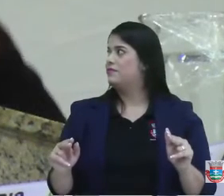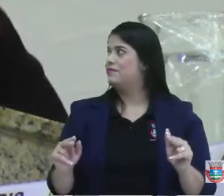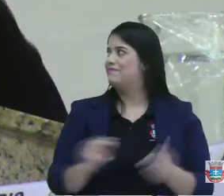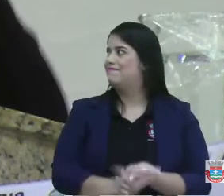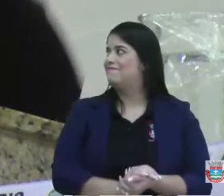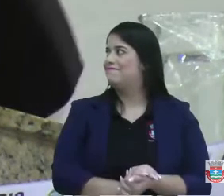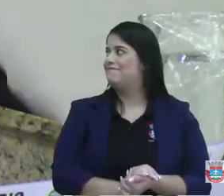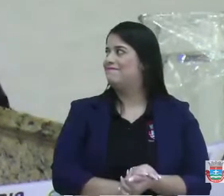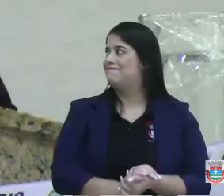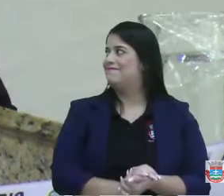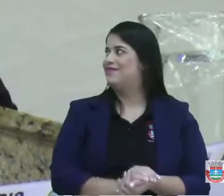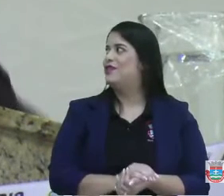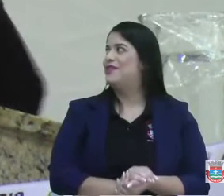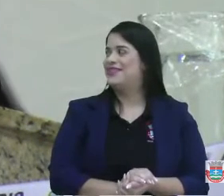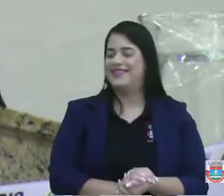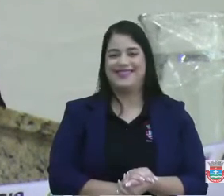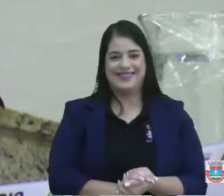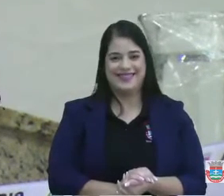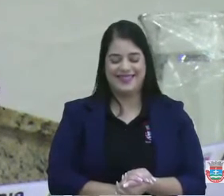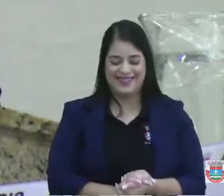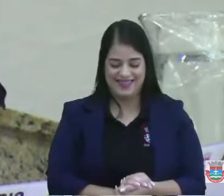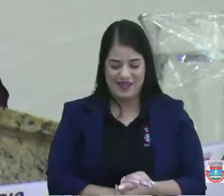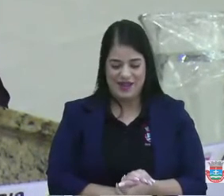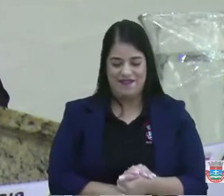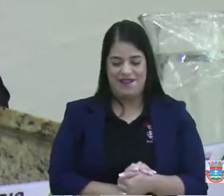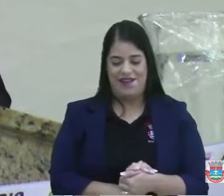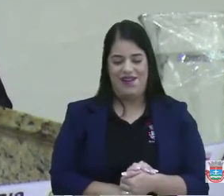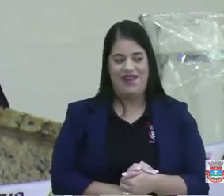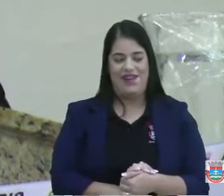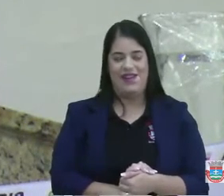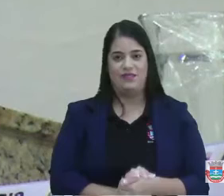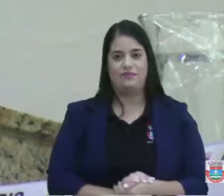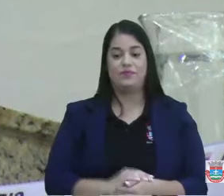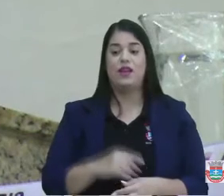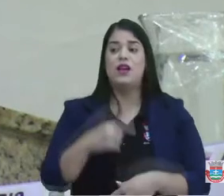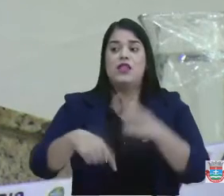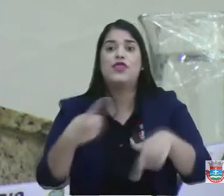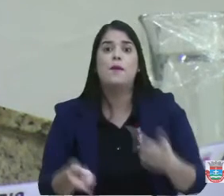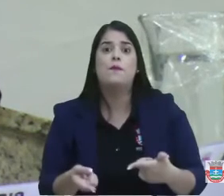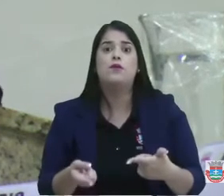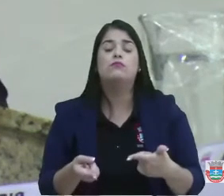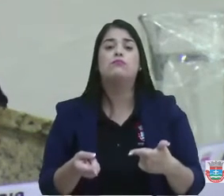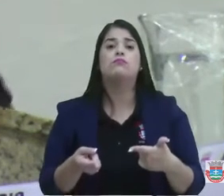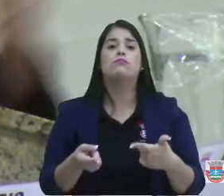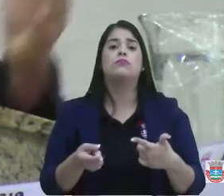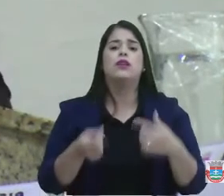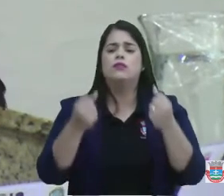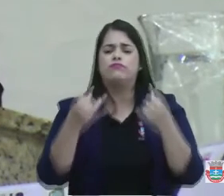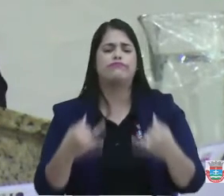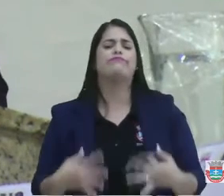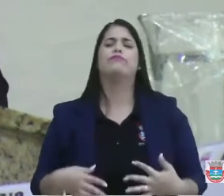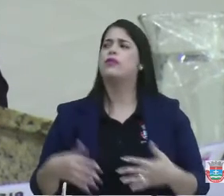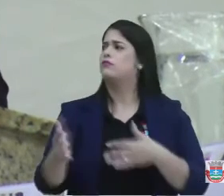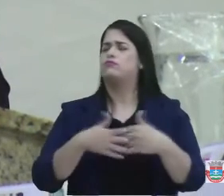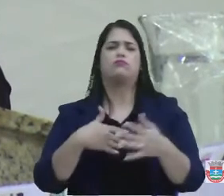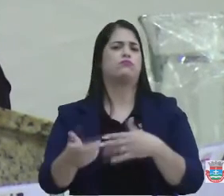prefeito que gosta só de pisar e além vem em seguida recebe com juro e correção que seja qualquer um